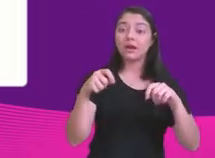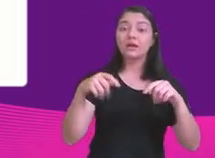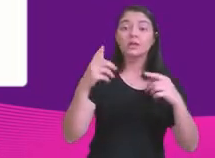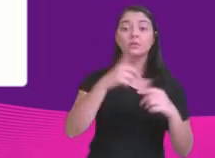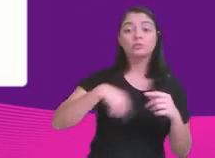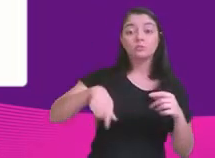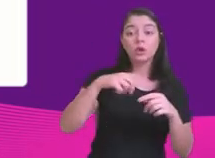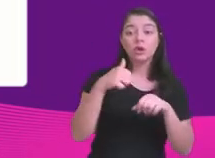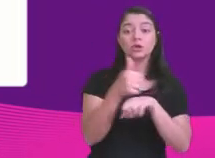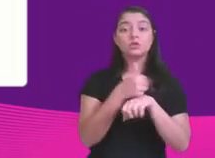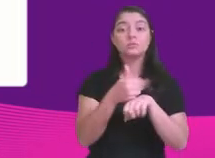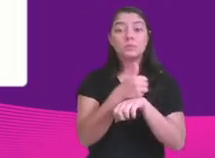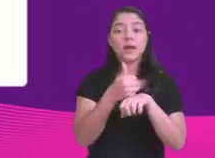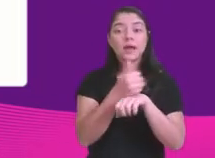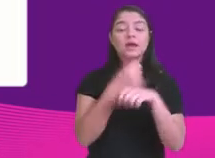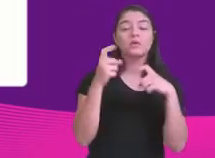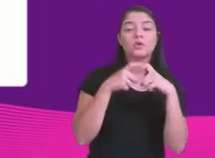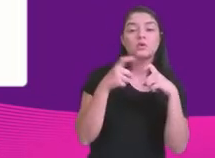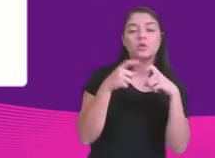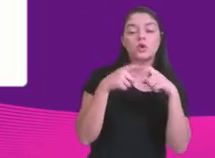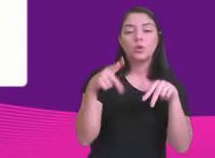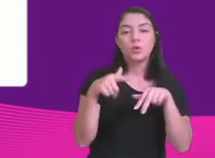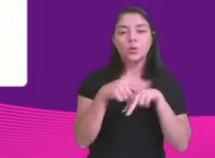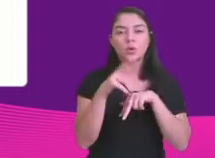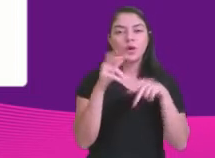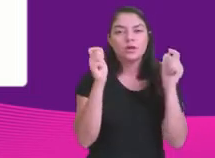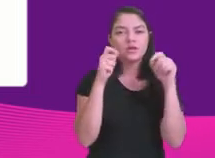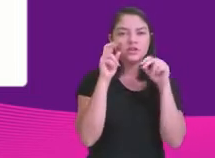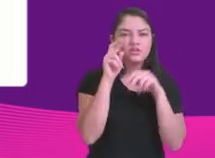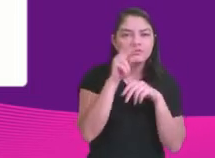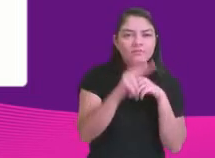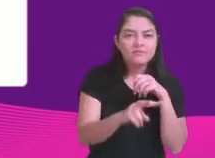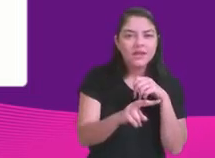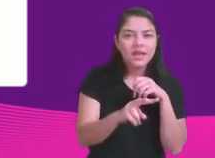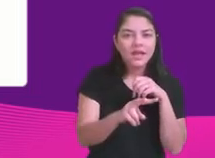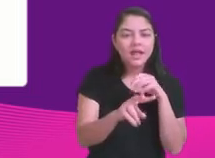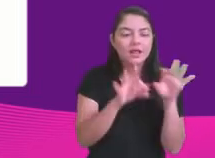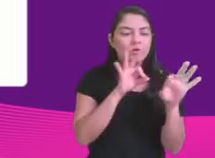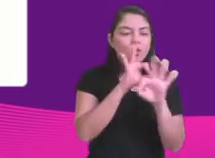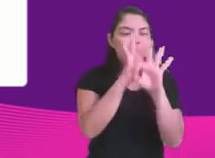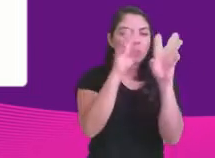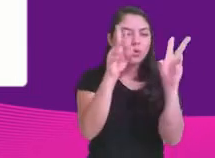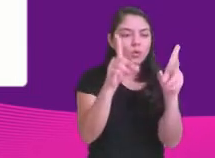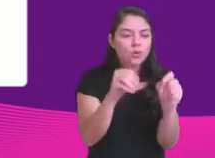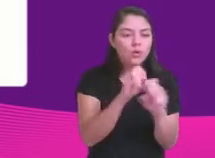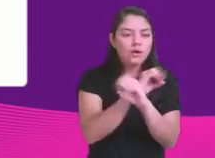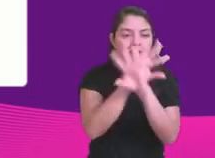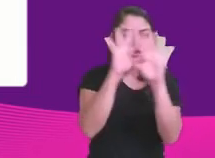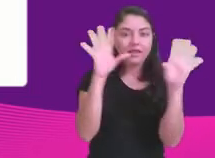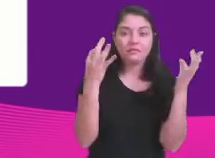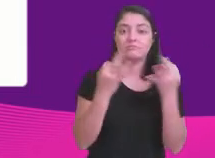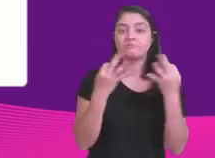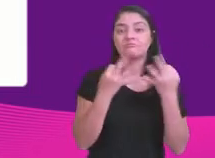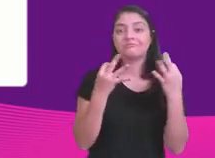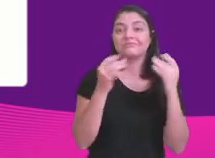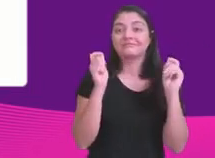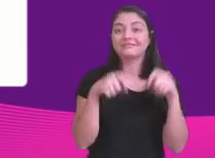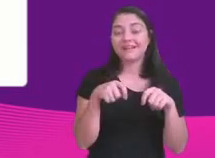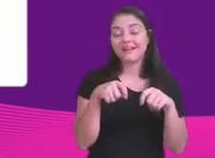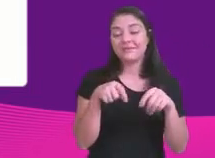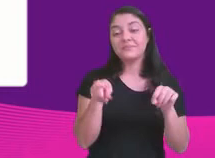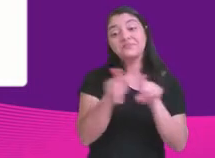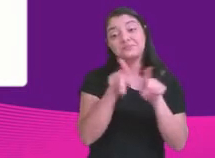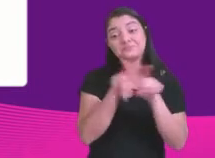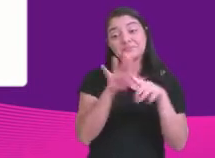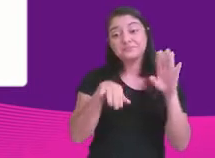vermos melhor a relação destes planos anatômicos. E, obviamente, uma vez que nós estamos trabalhando